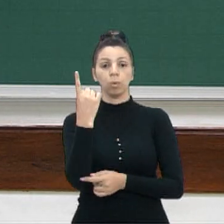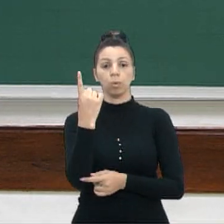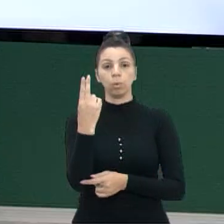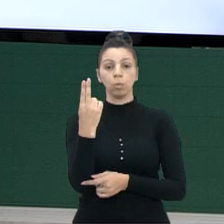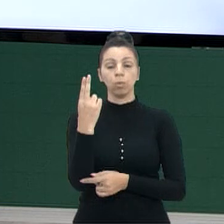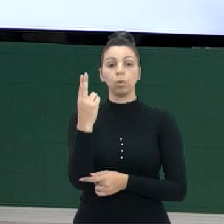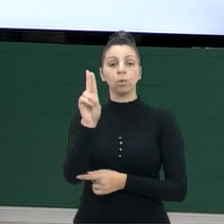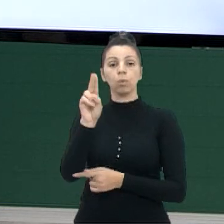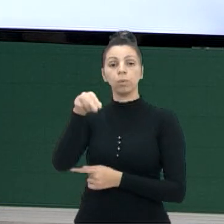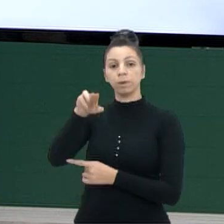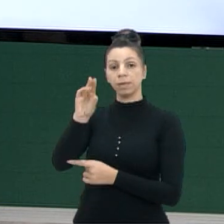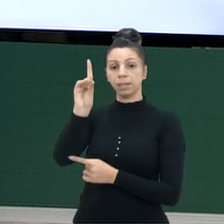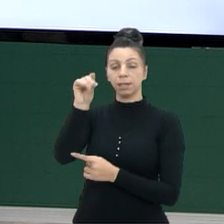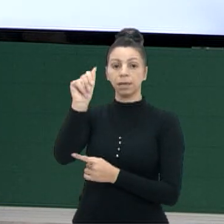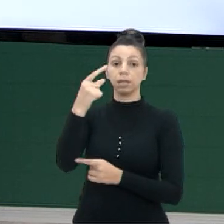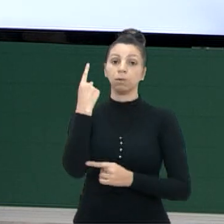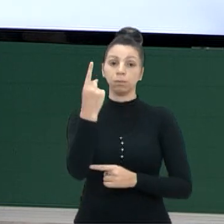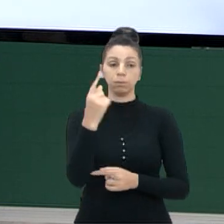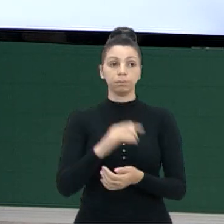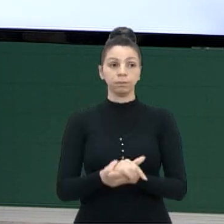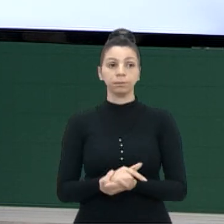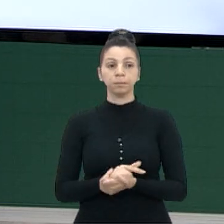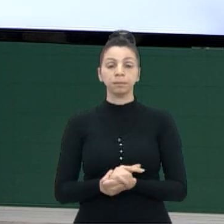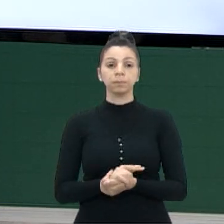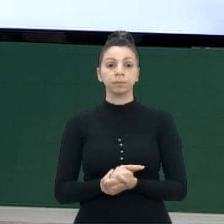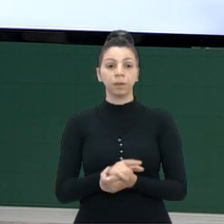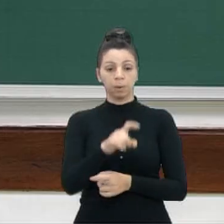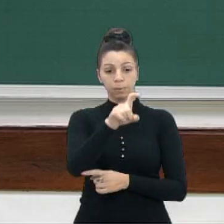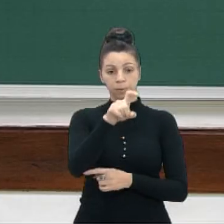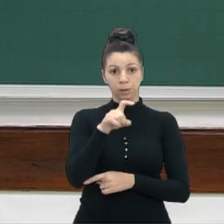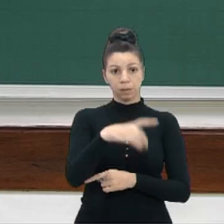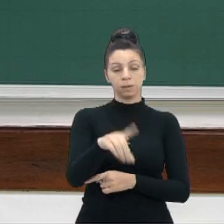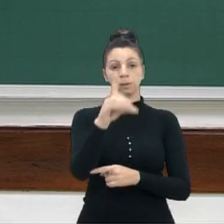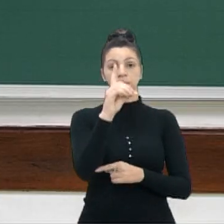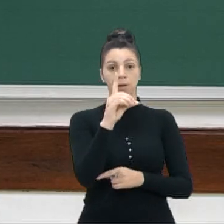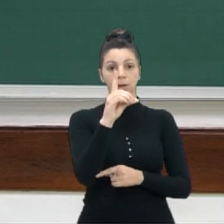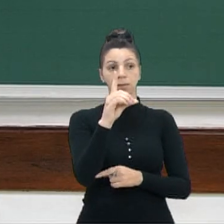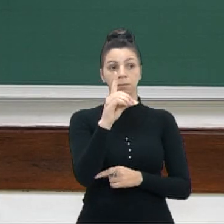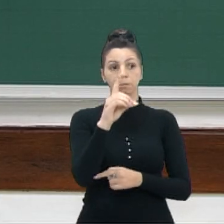tenho x dezenas e y unidades. Então, eu tenho